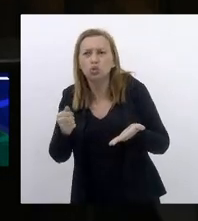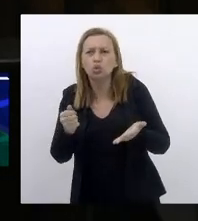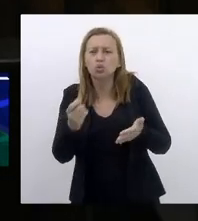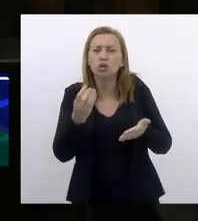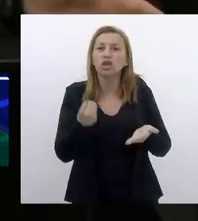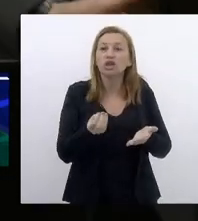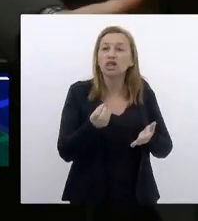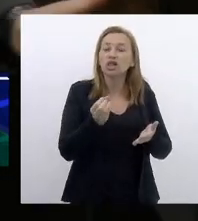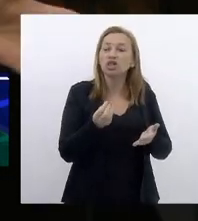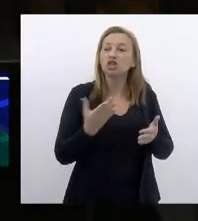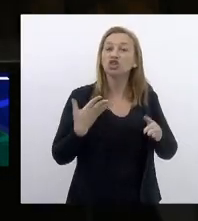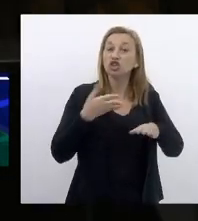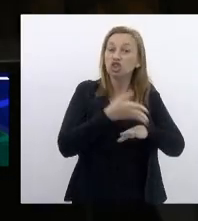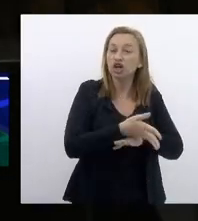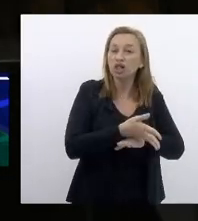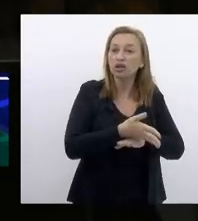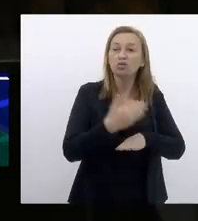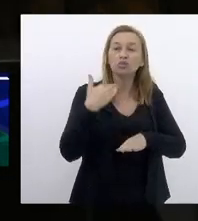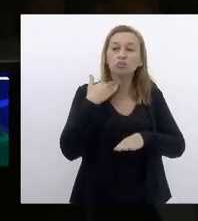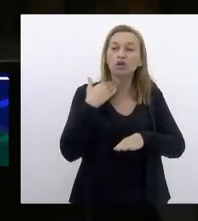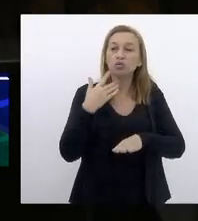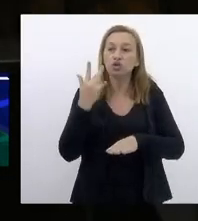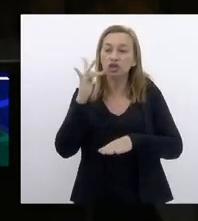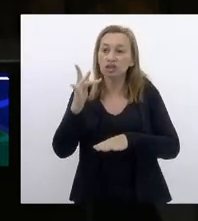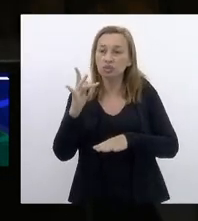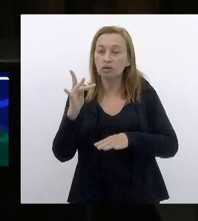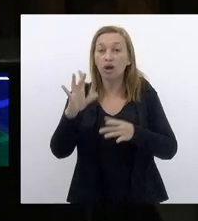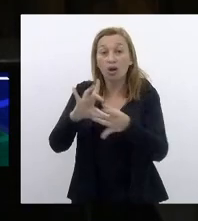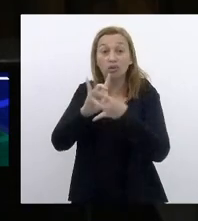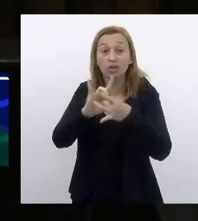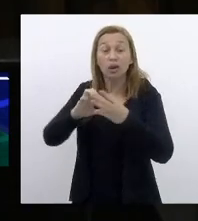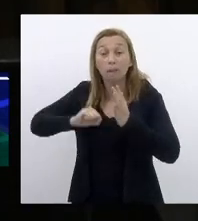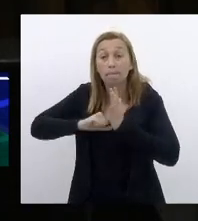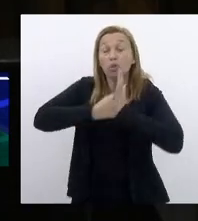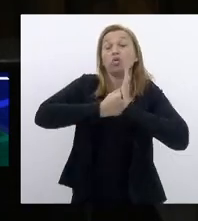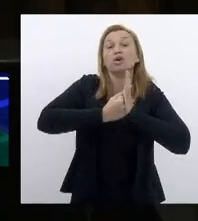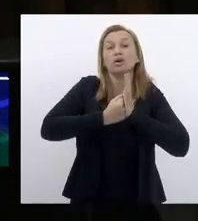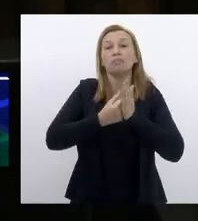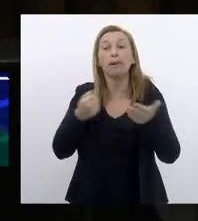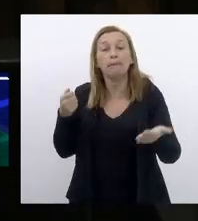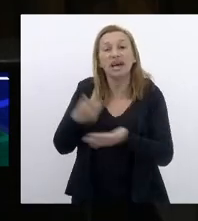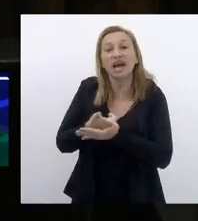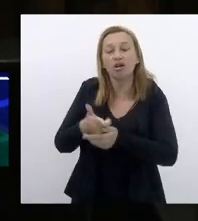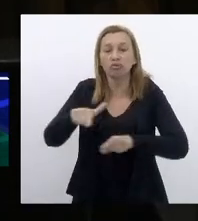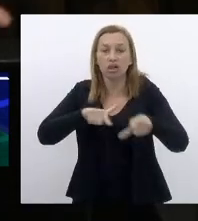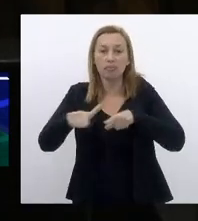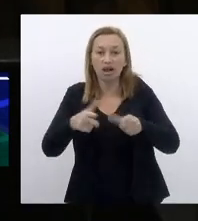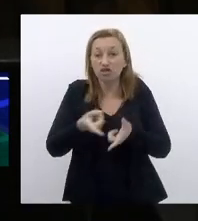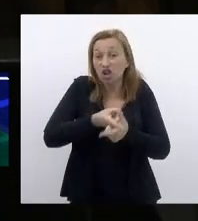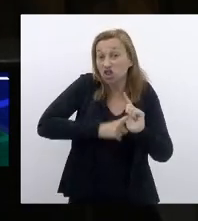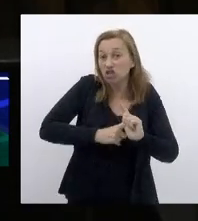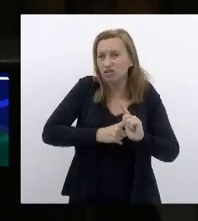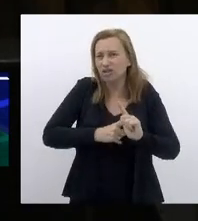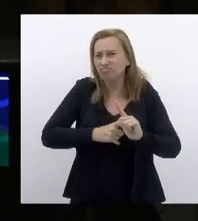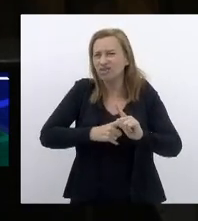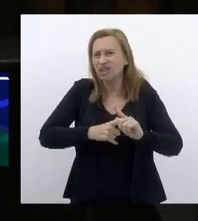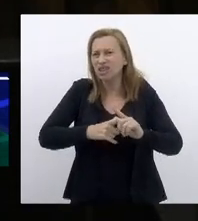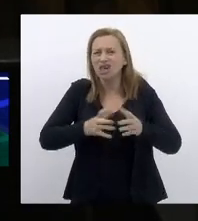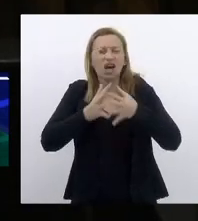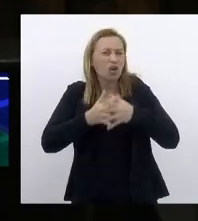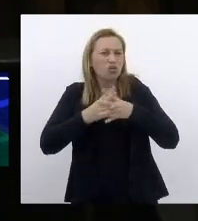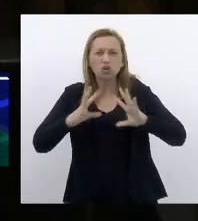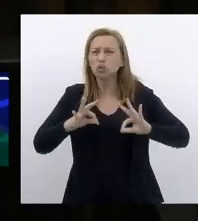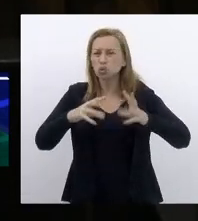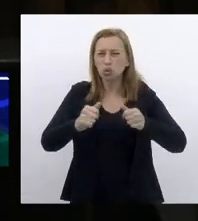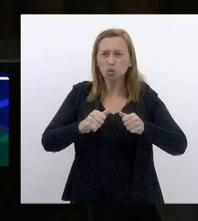conta do Tesouro, a União bloqueava para pagar o serviço da dívida. Aí desorganizou totalmente o fluxo